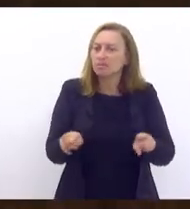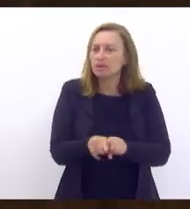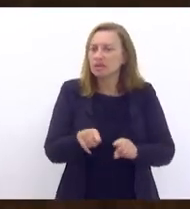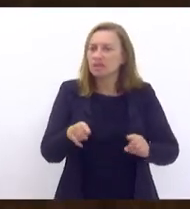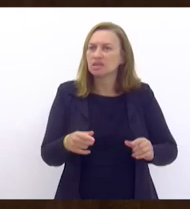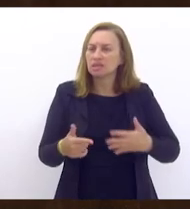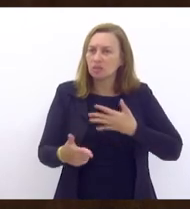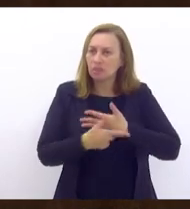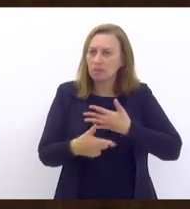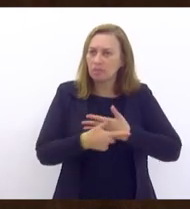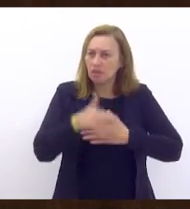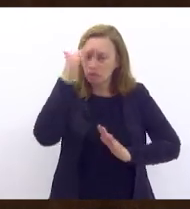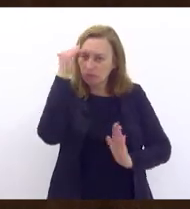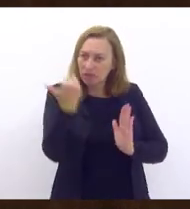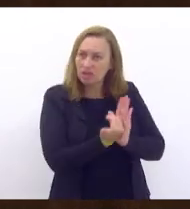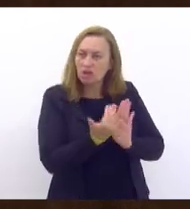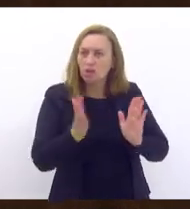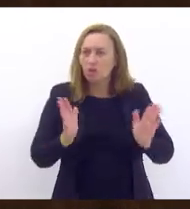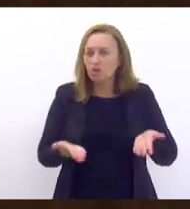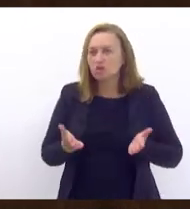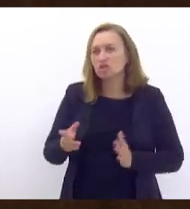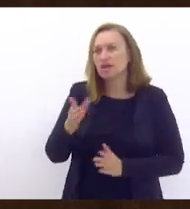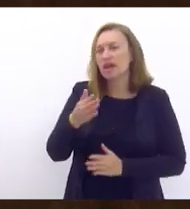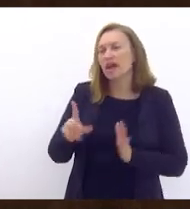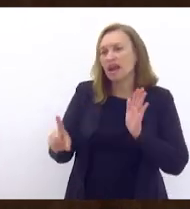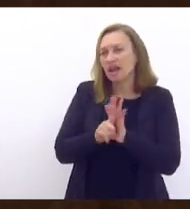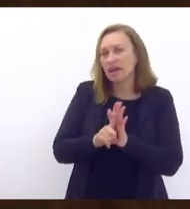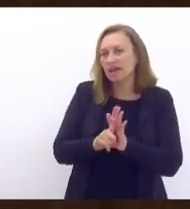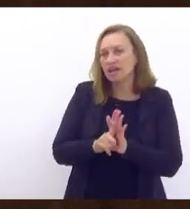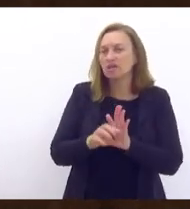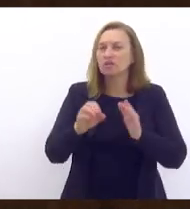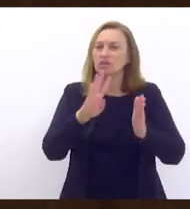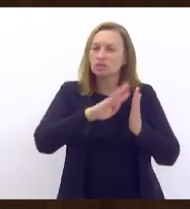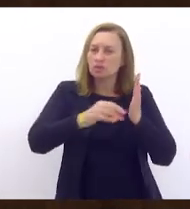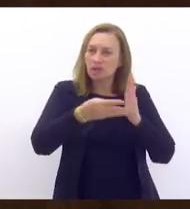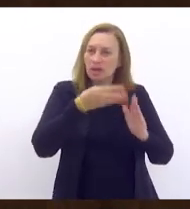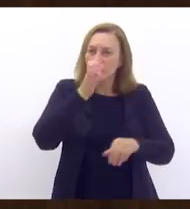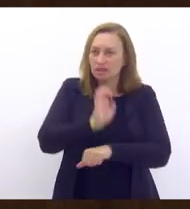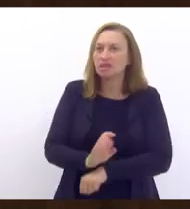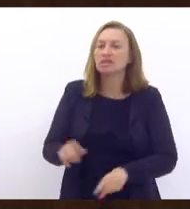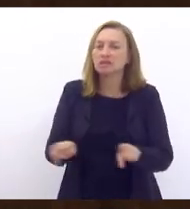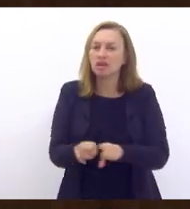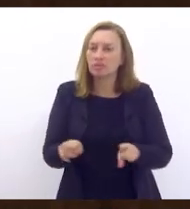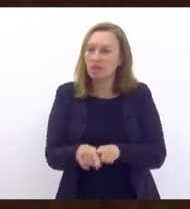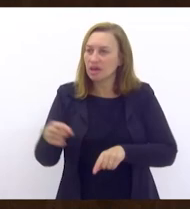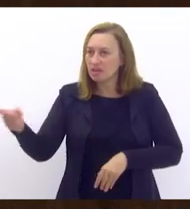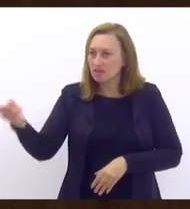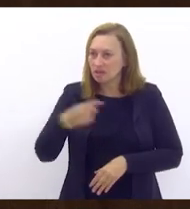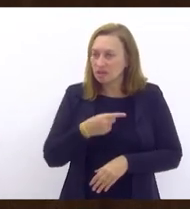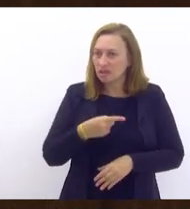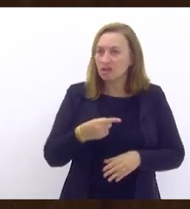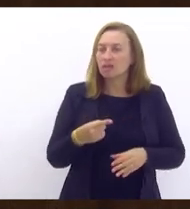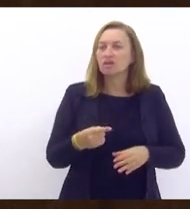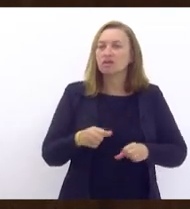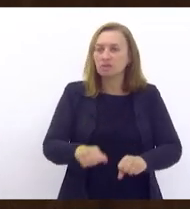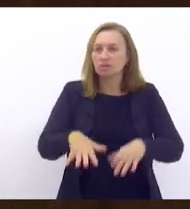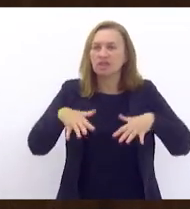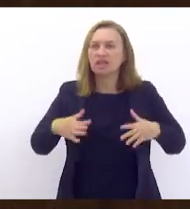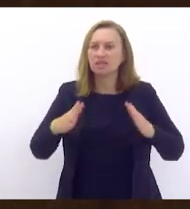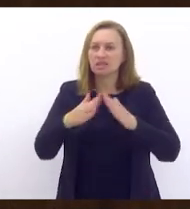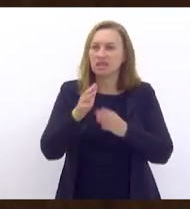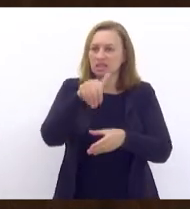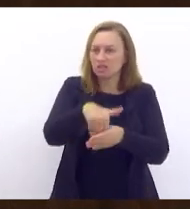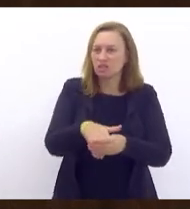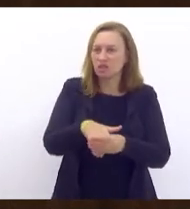nosso papel. Hoje é a lei do calendário, mas virá também a voto no plenário dessa casa, é